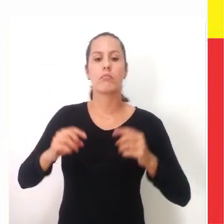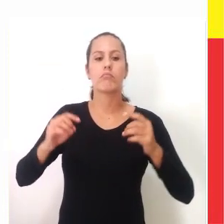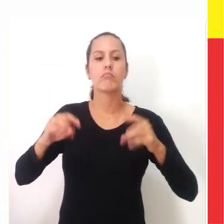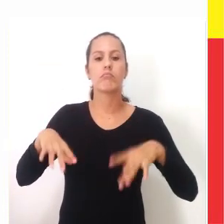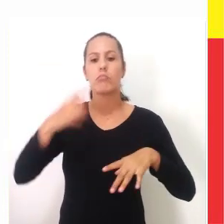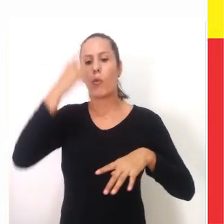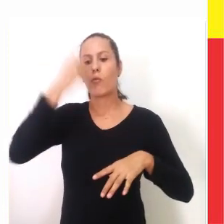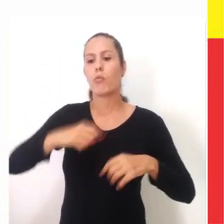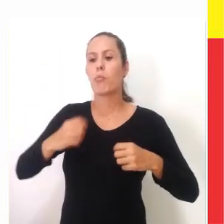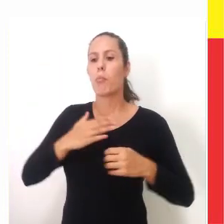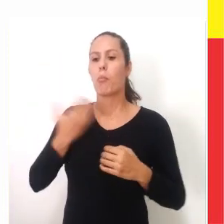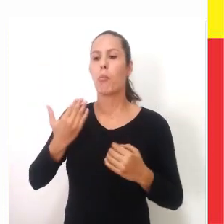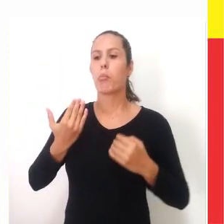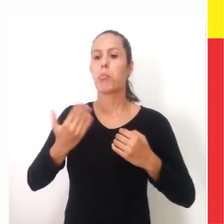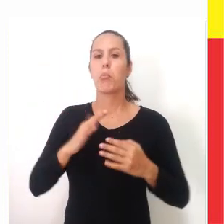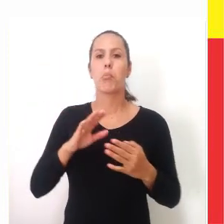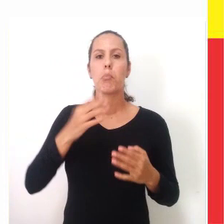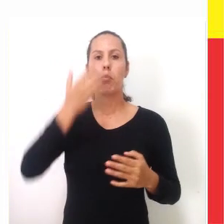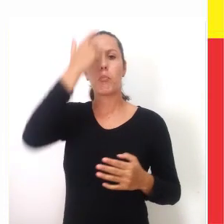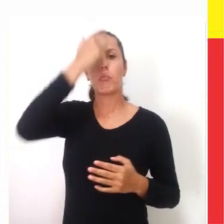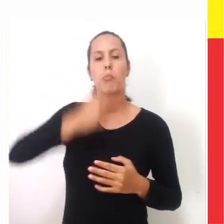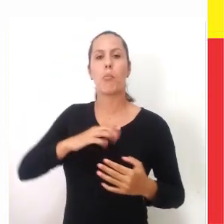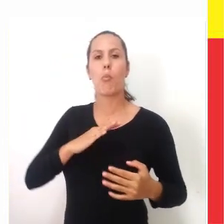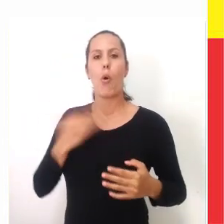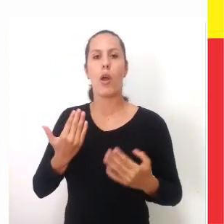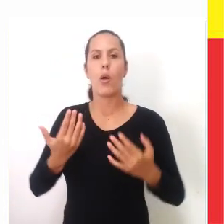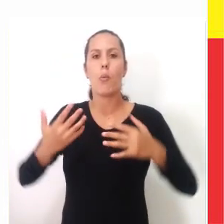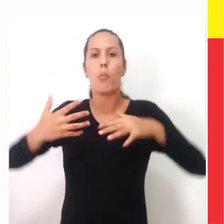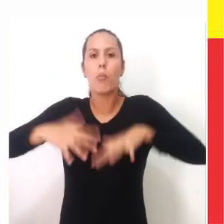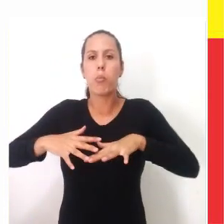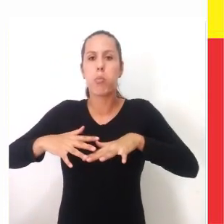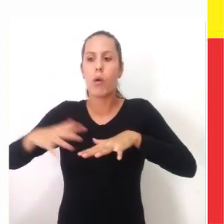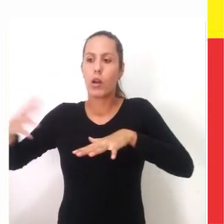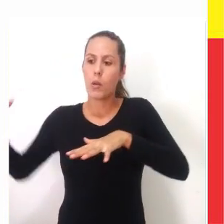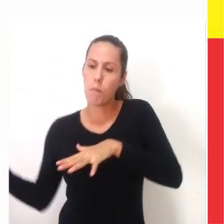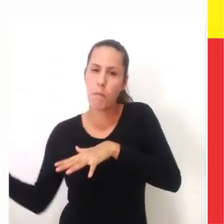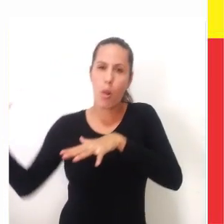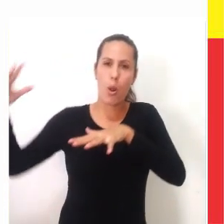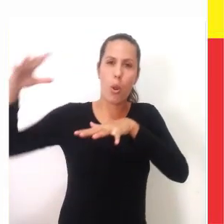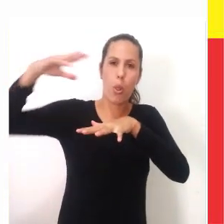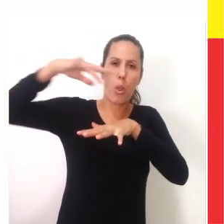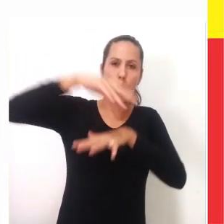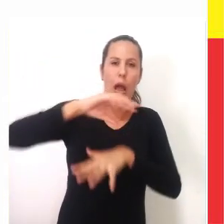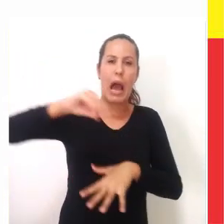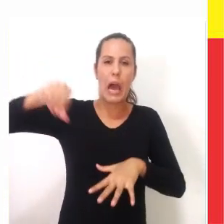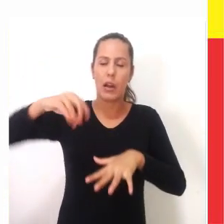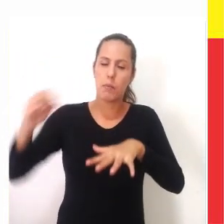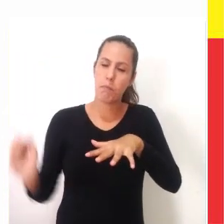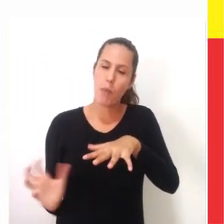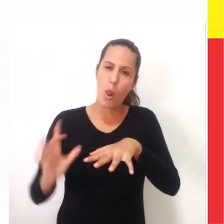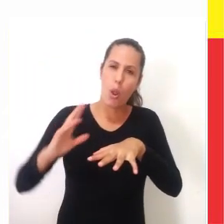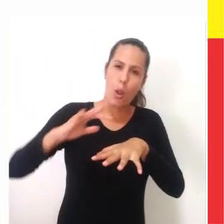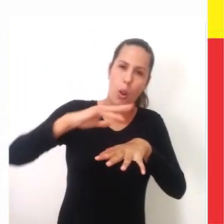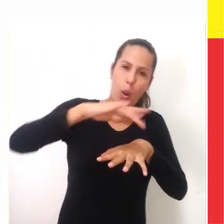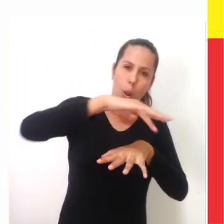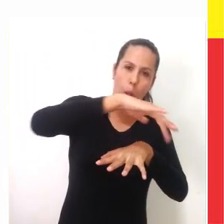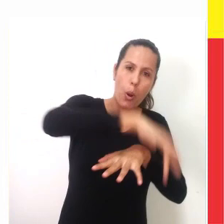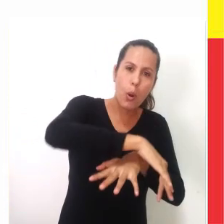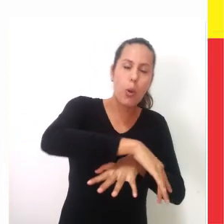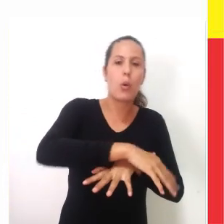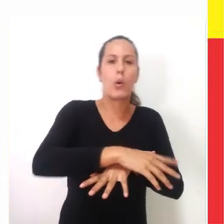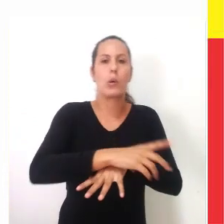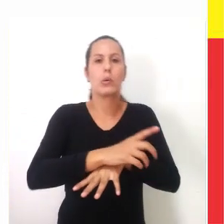soterramento muito rápido, ou seja, ele tem que ser recoberto, enterrado por